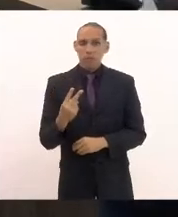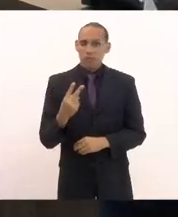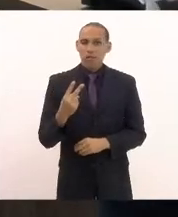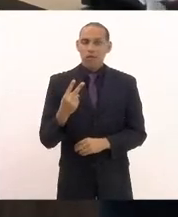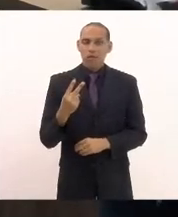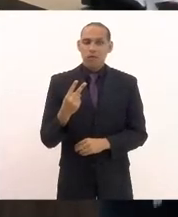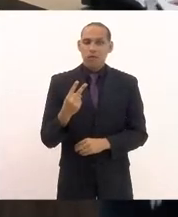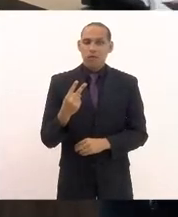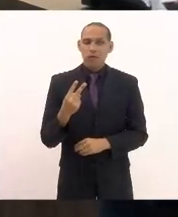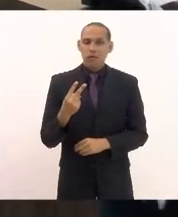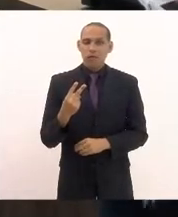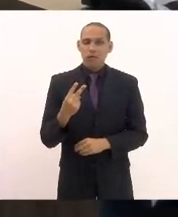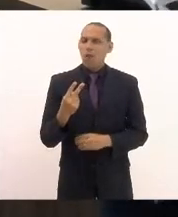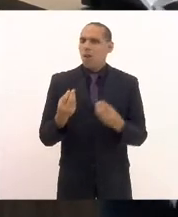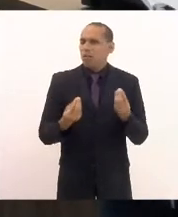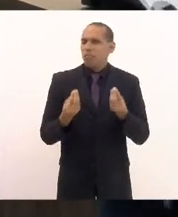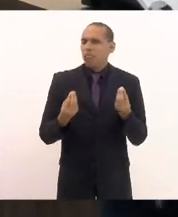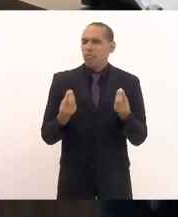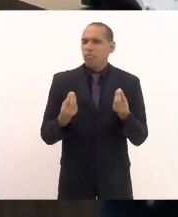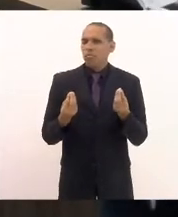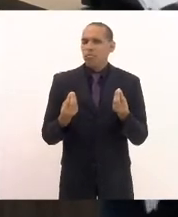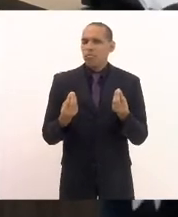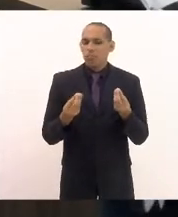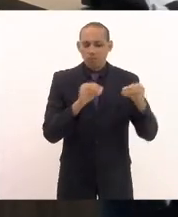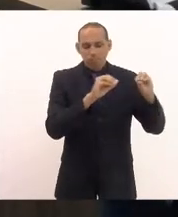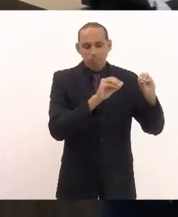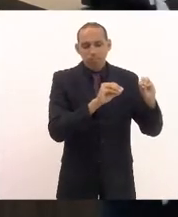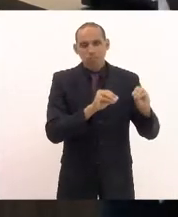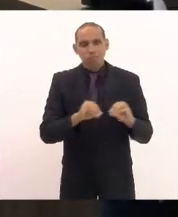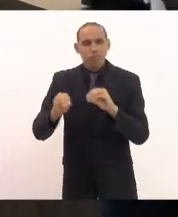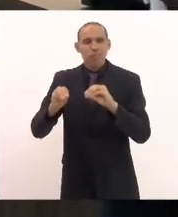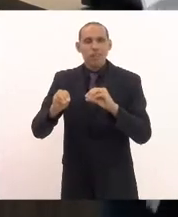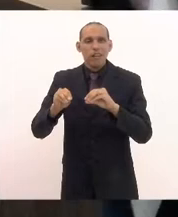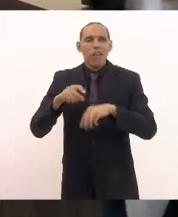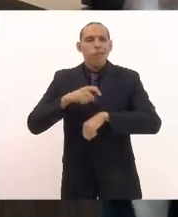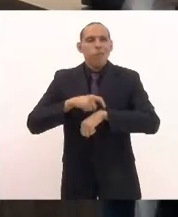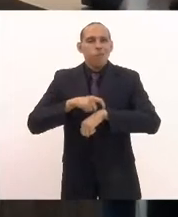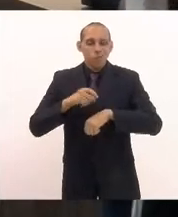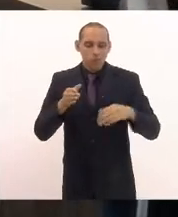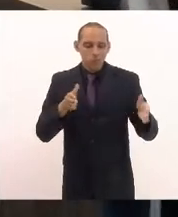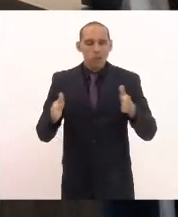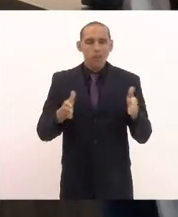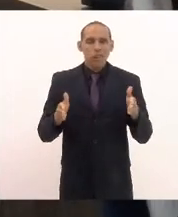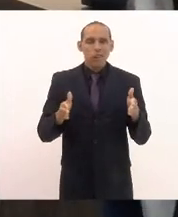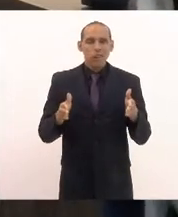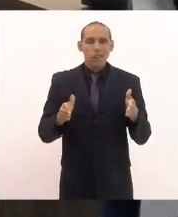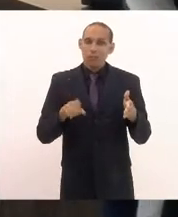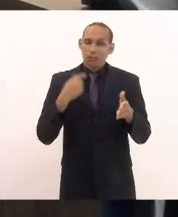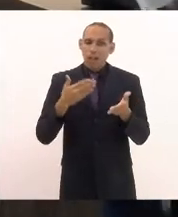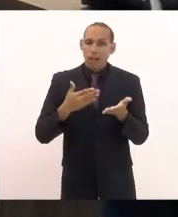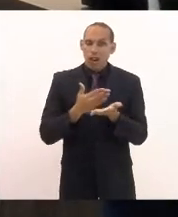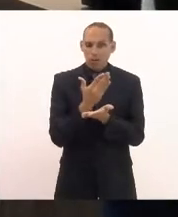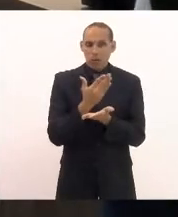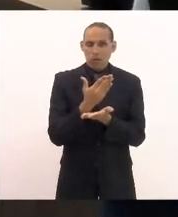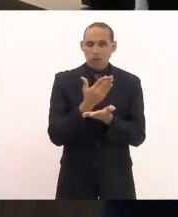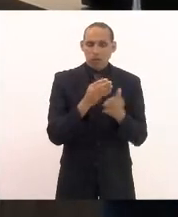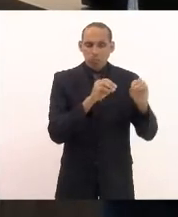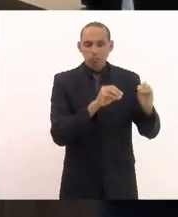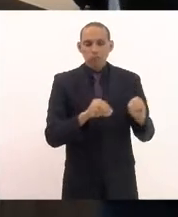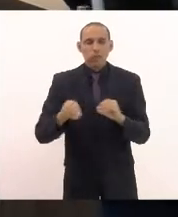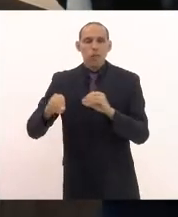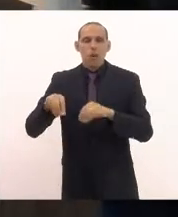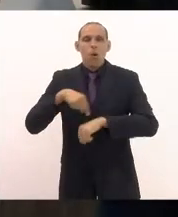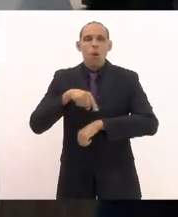na possibilidade de fazer a migração de carga horária quando aprovamos a migração de carga horária